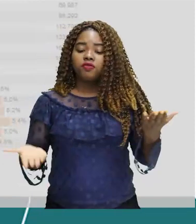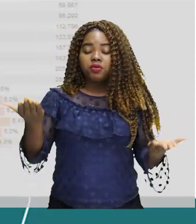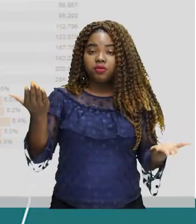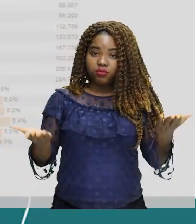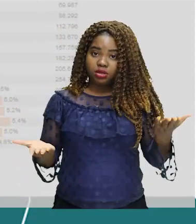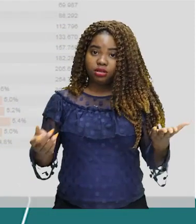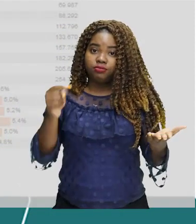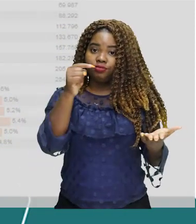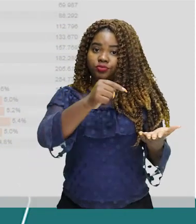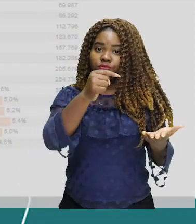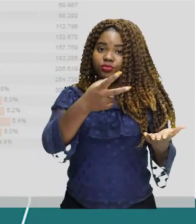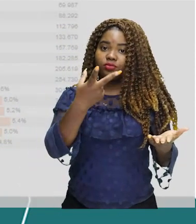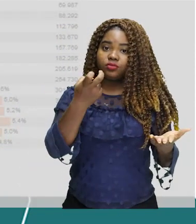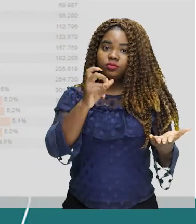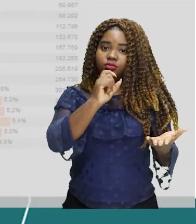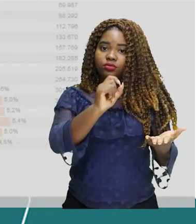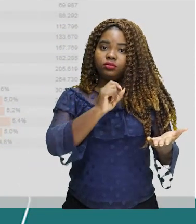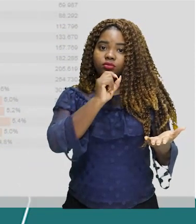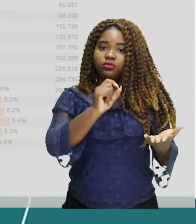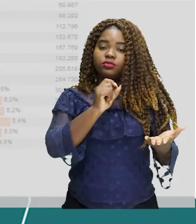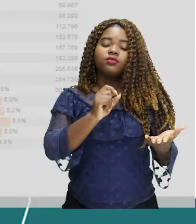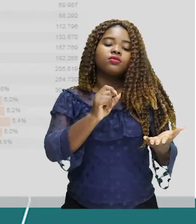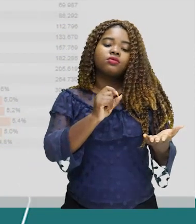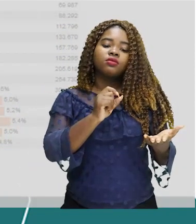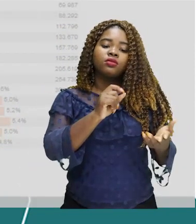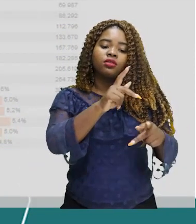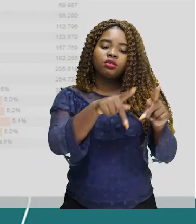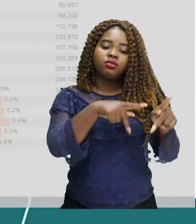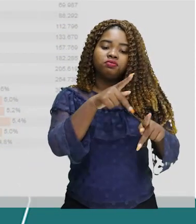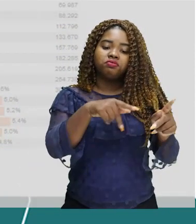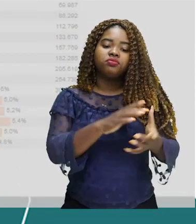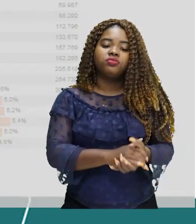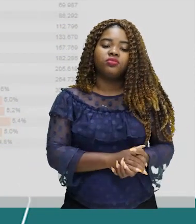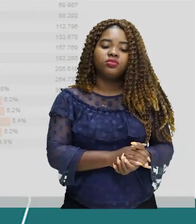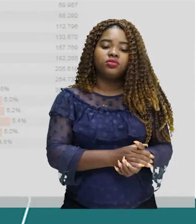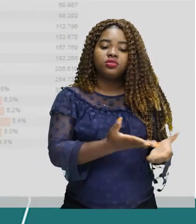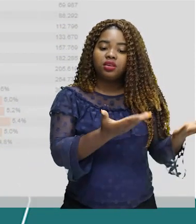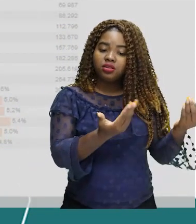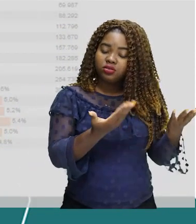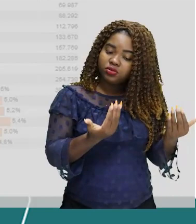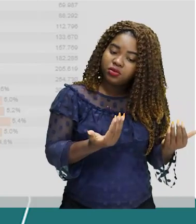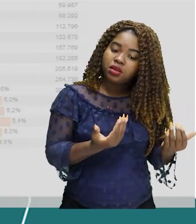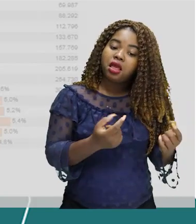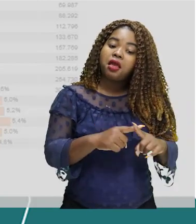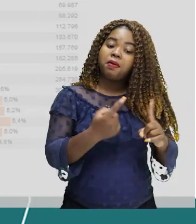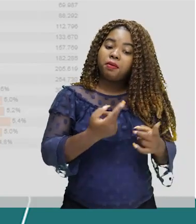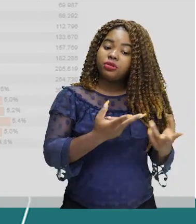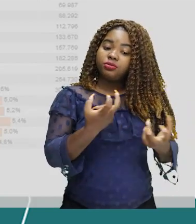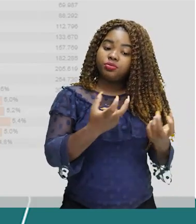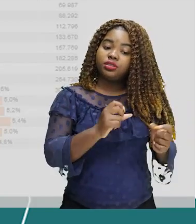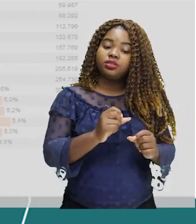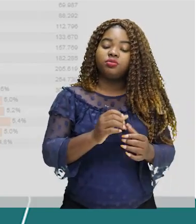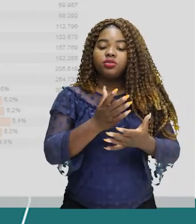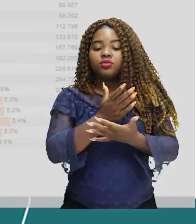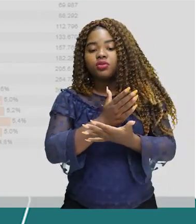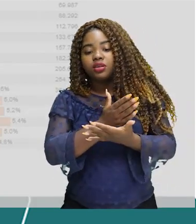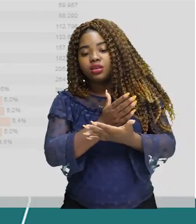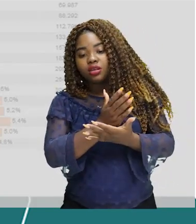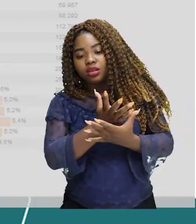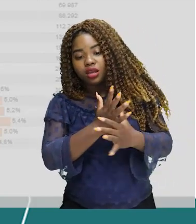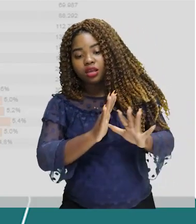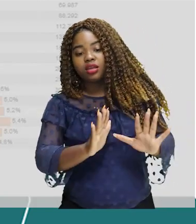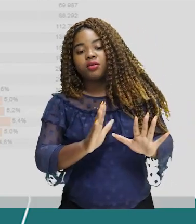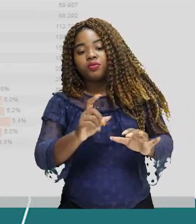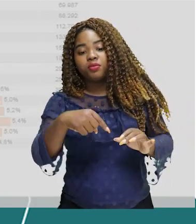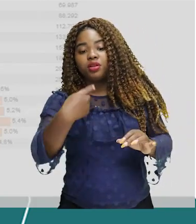outro. Tu vai perceber, galera, que essa população, embora se concentre na faixa jovem, mas a gente vai perceber que ela já passou para outra